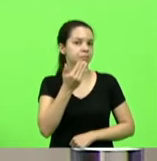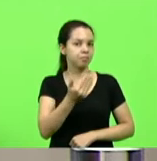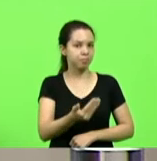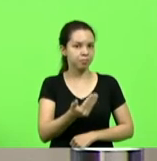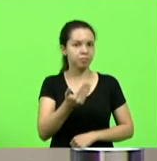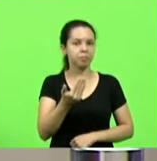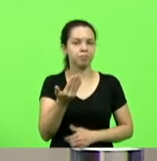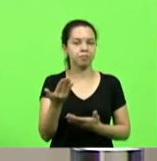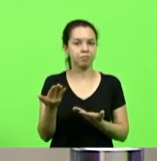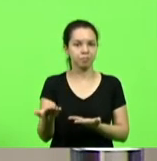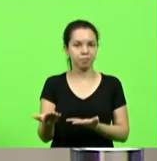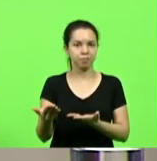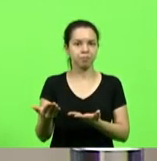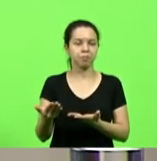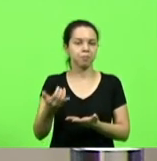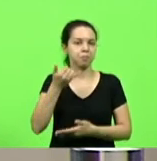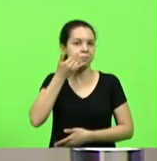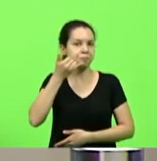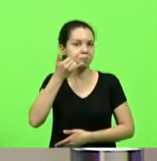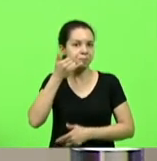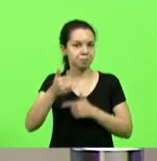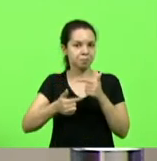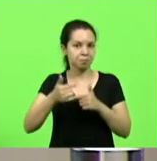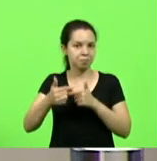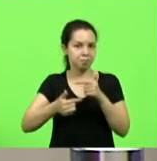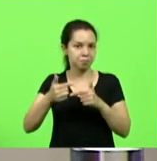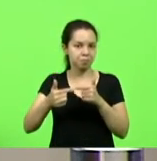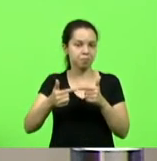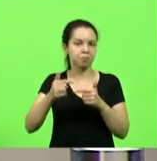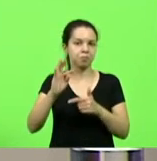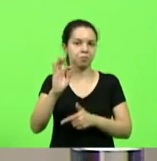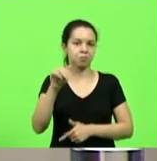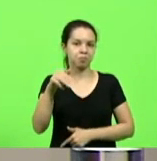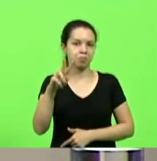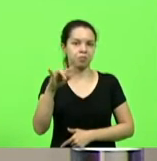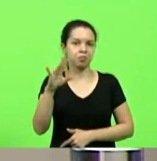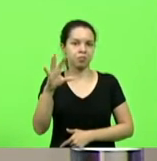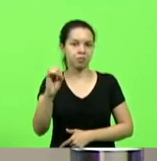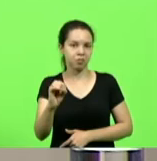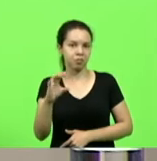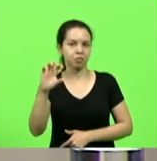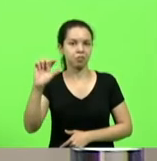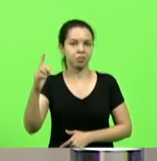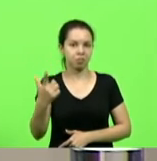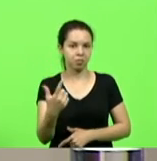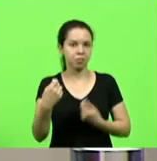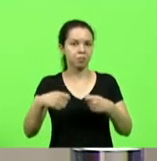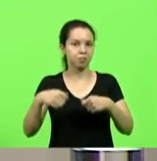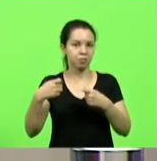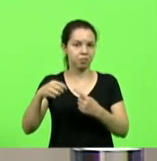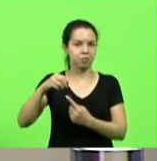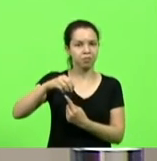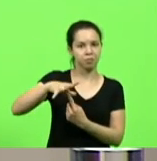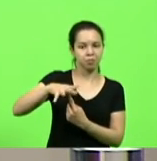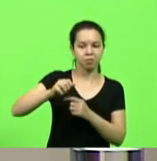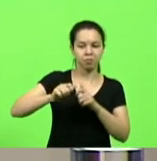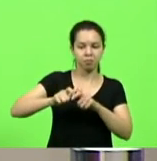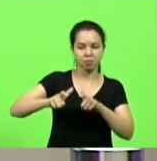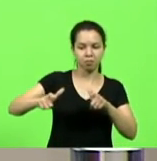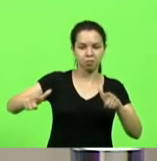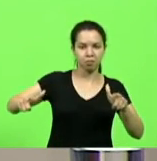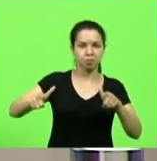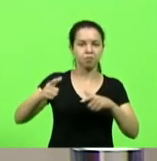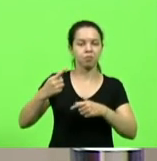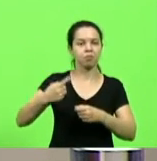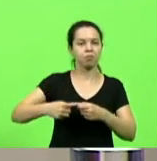às operadoras de telefonia móvel TIM, Oi, Vivo, Claro, que ampliem a rede de sinal telefônico no município de Urubici. Em